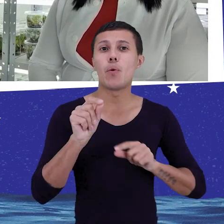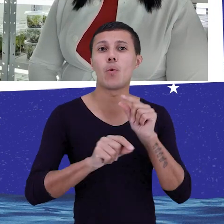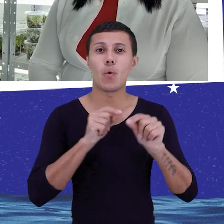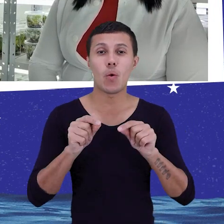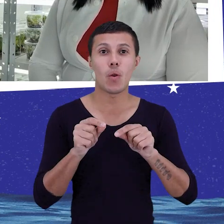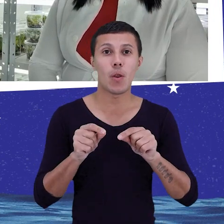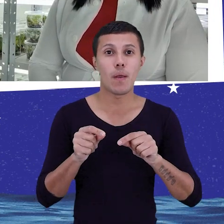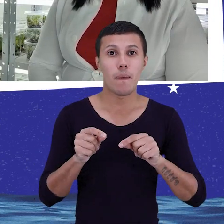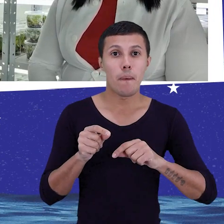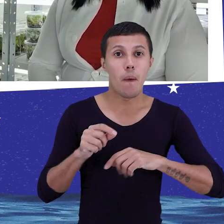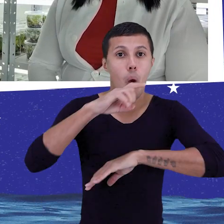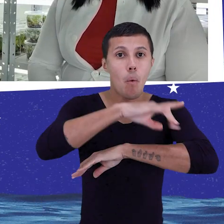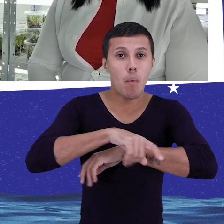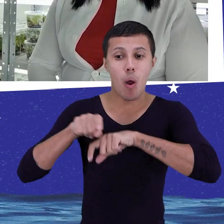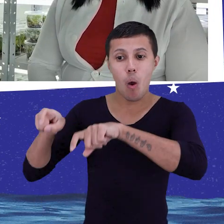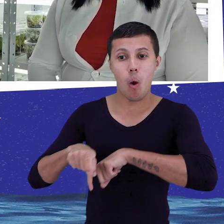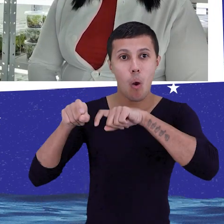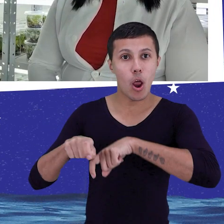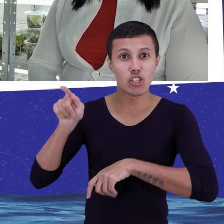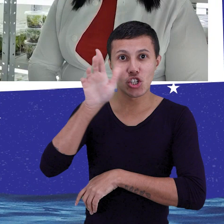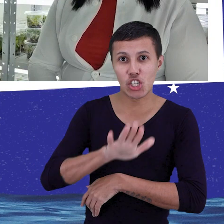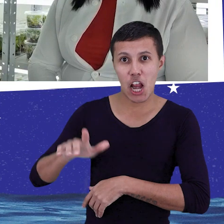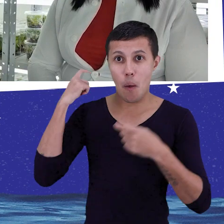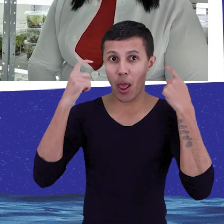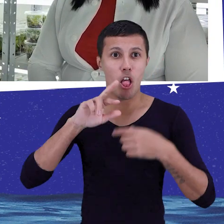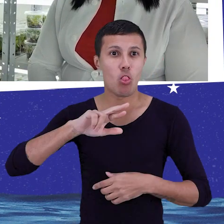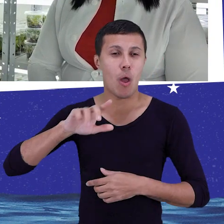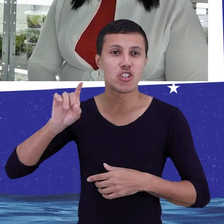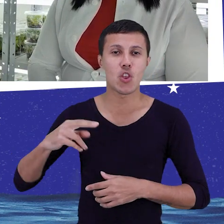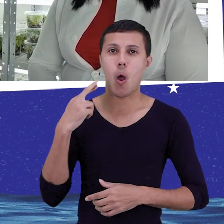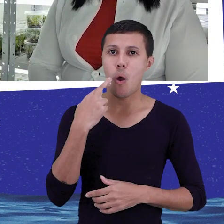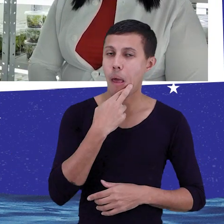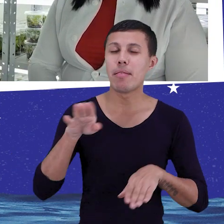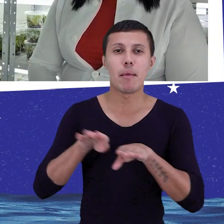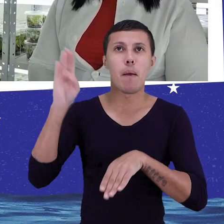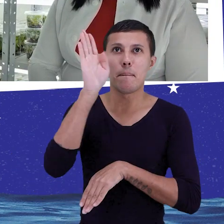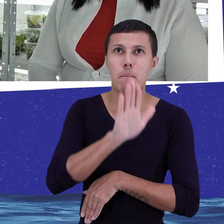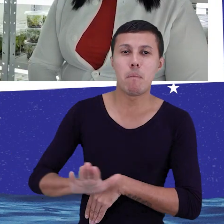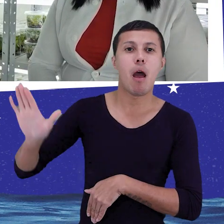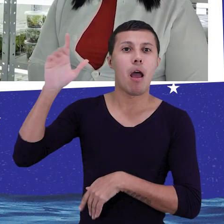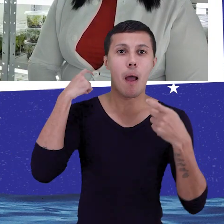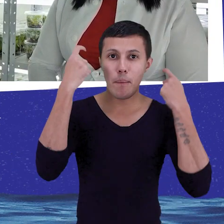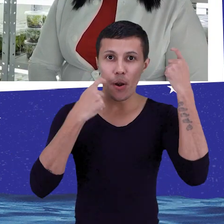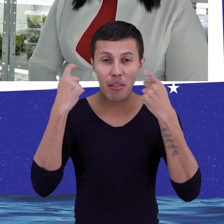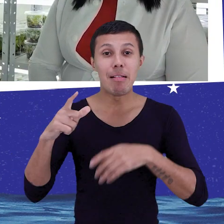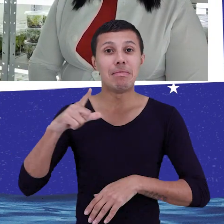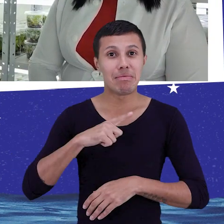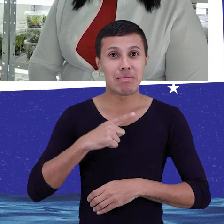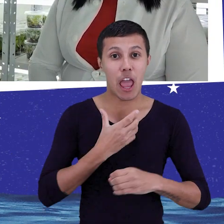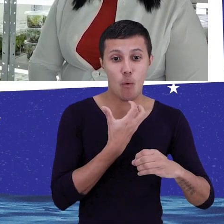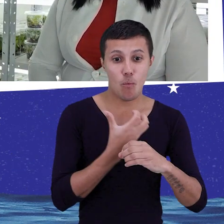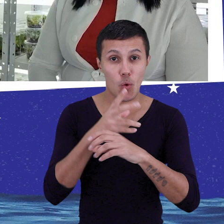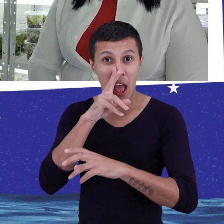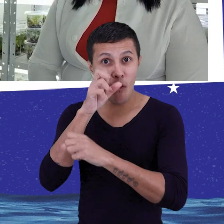os produtores eles vêm se preocupando de maneira geral, não só em Roraima, mas no Brasil, a preocupação em adquirir